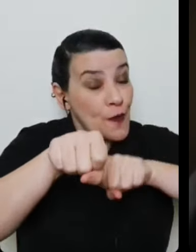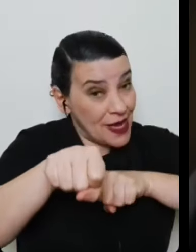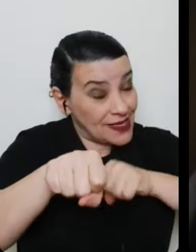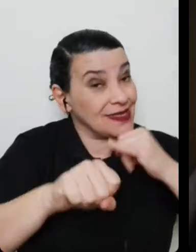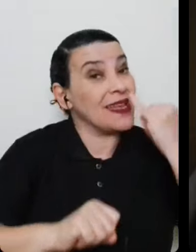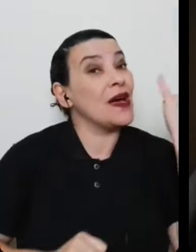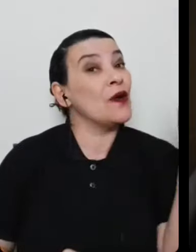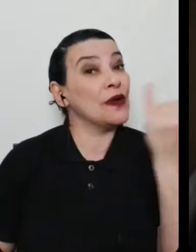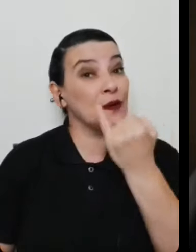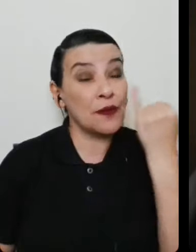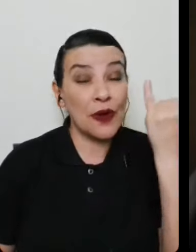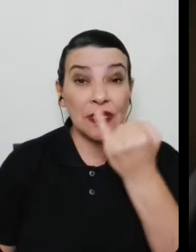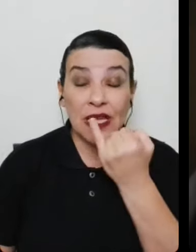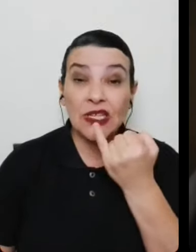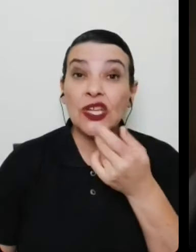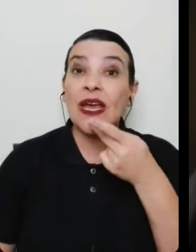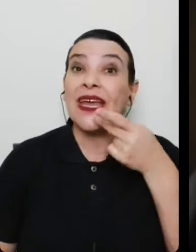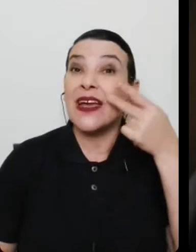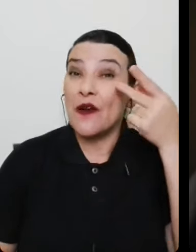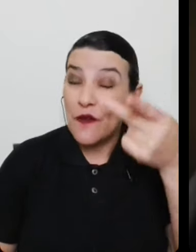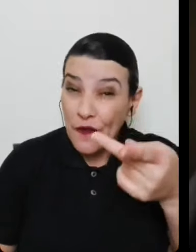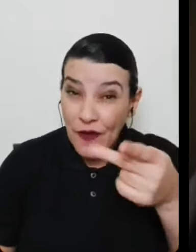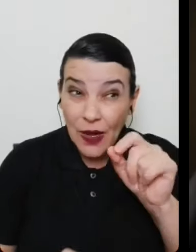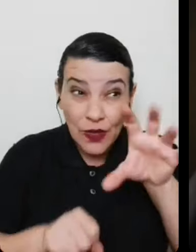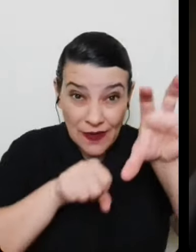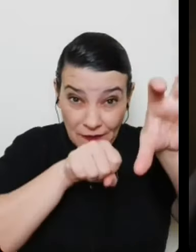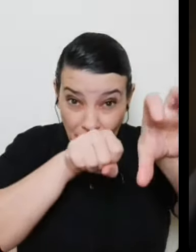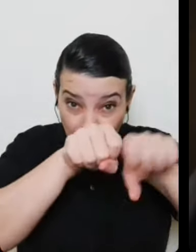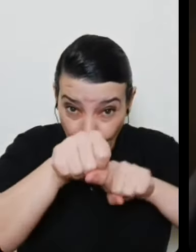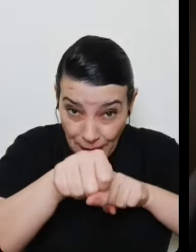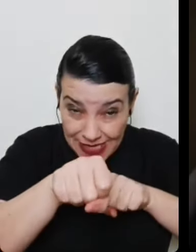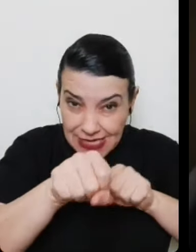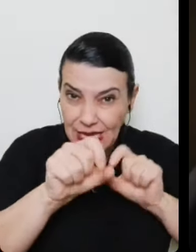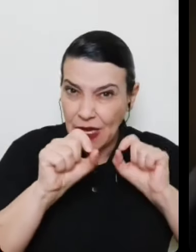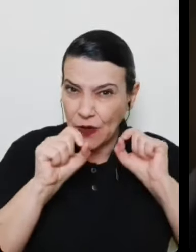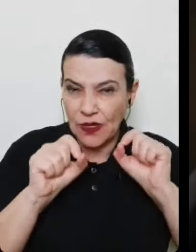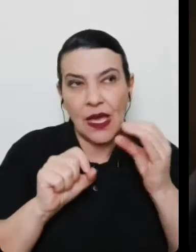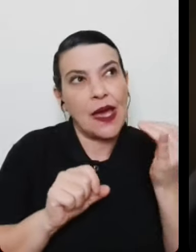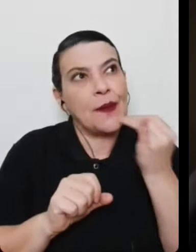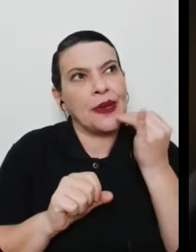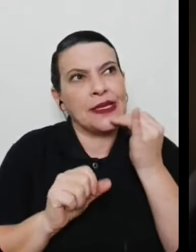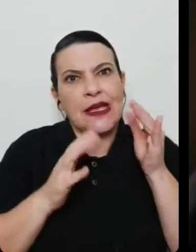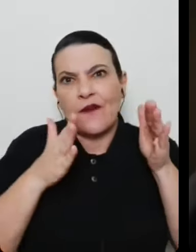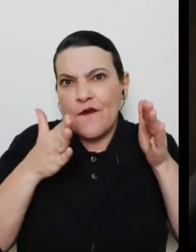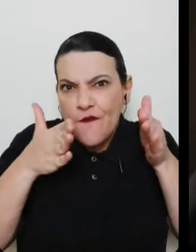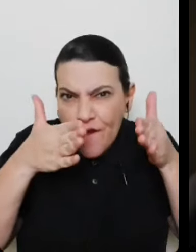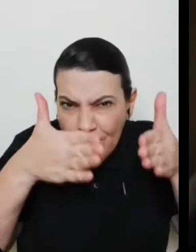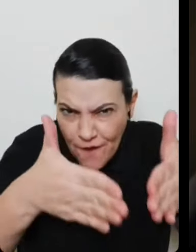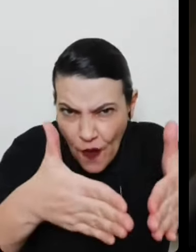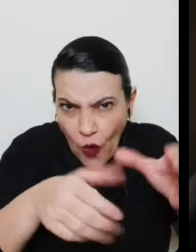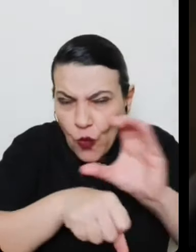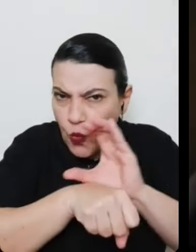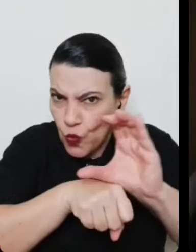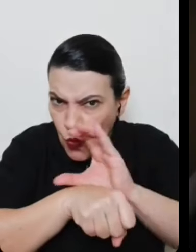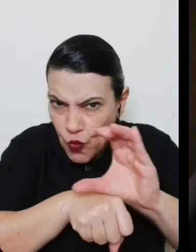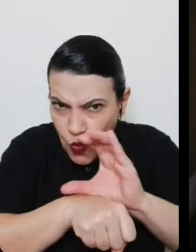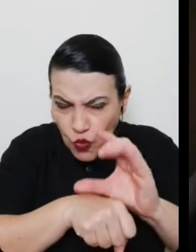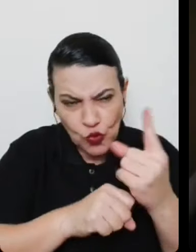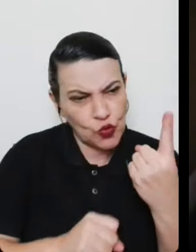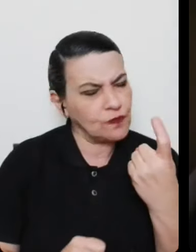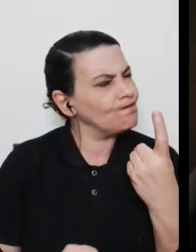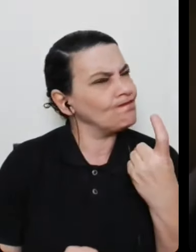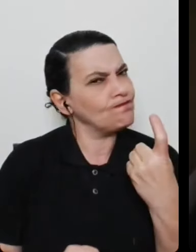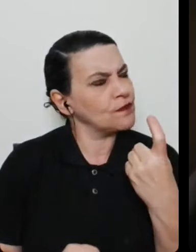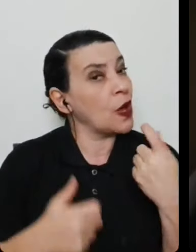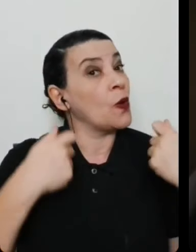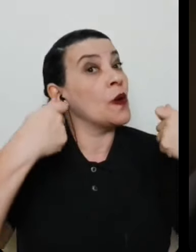digo formação, não necessariamente eu estou dizendo uma formação de uma graduação específica, de um curso específico, mas é preciso que